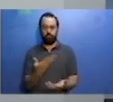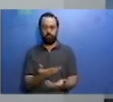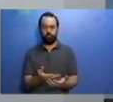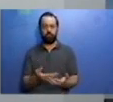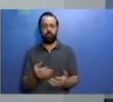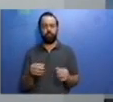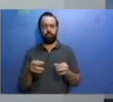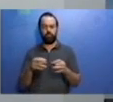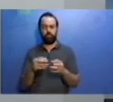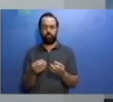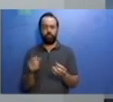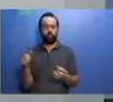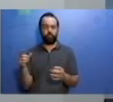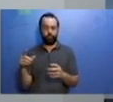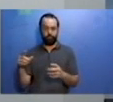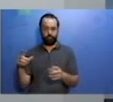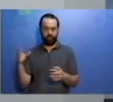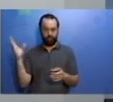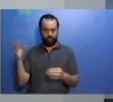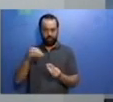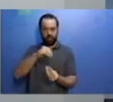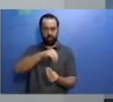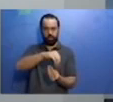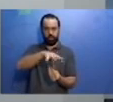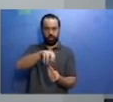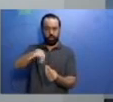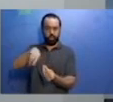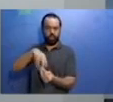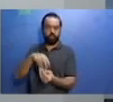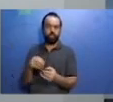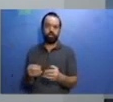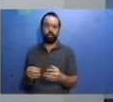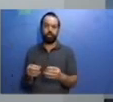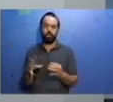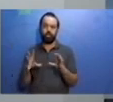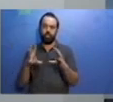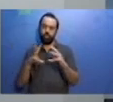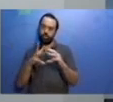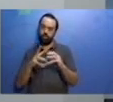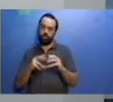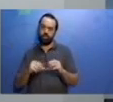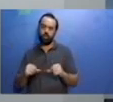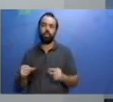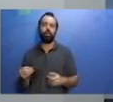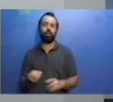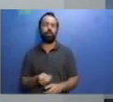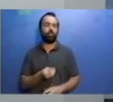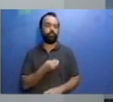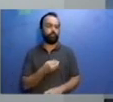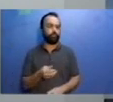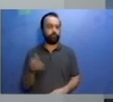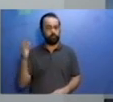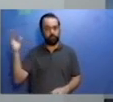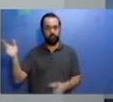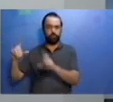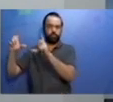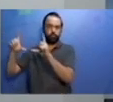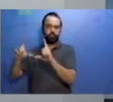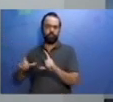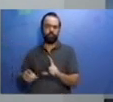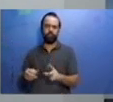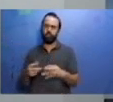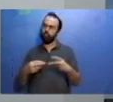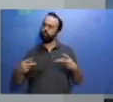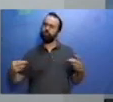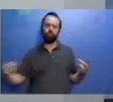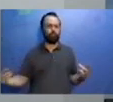compostos. Bom, nessa figura nós temos a diversidade de fungos que podemos encontrar no ambiente terrestre e também